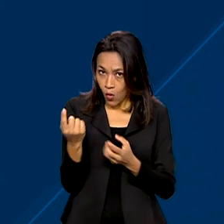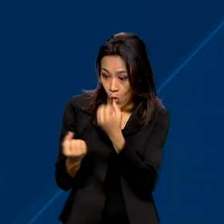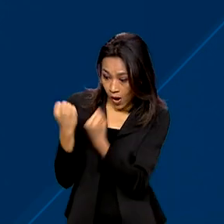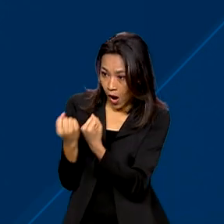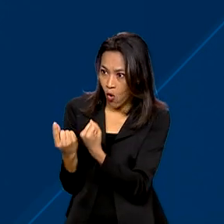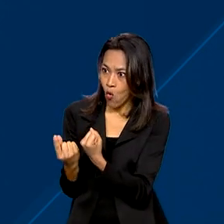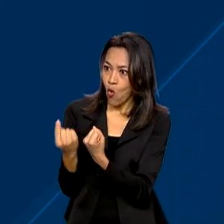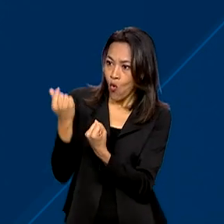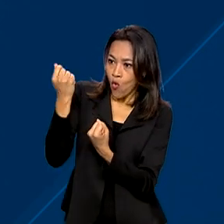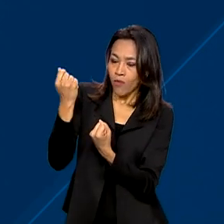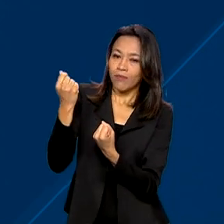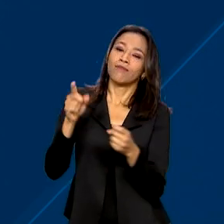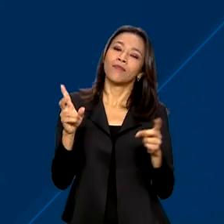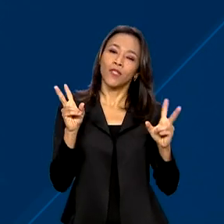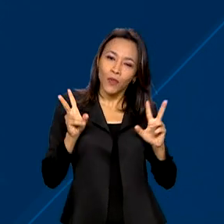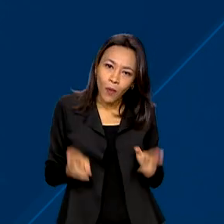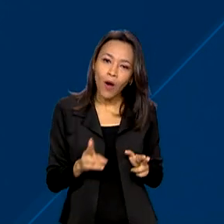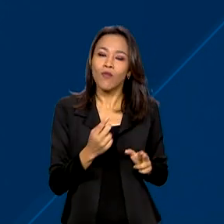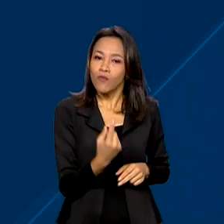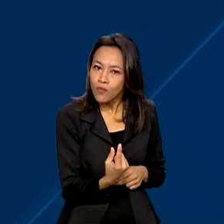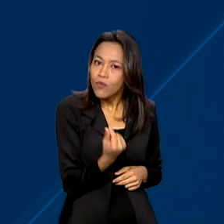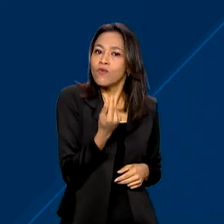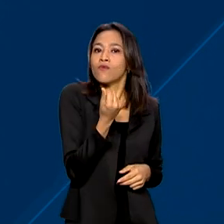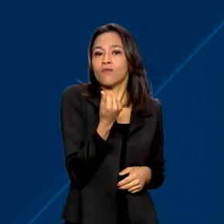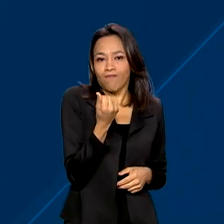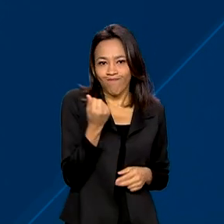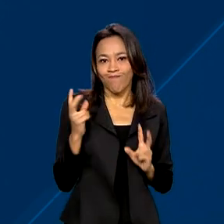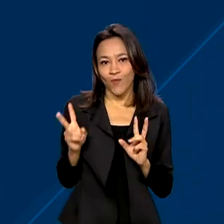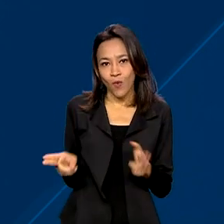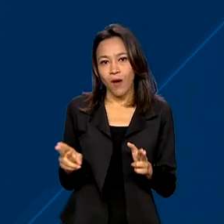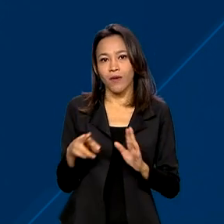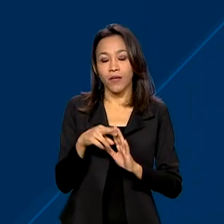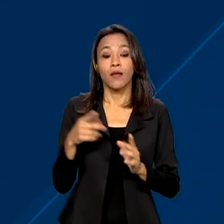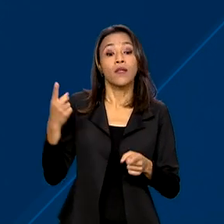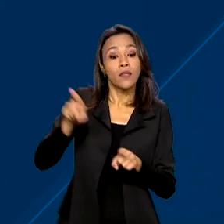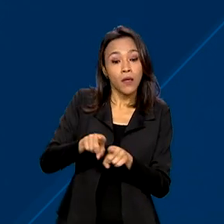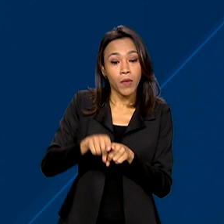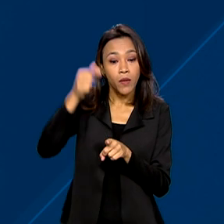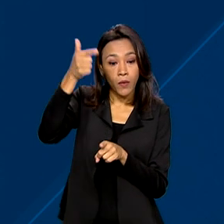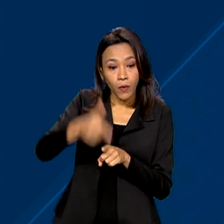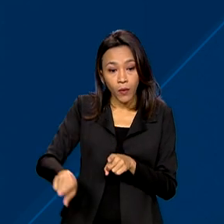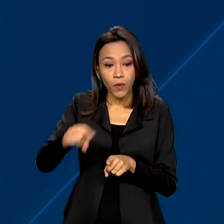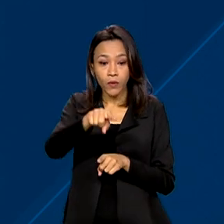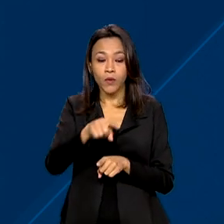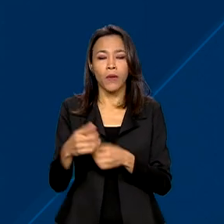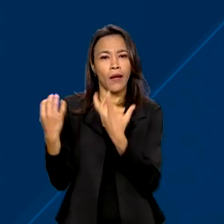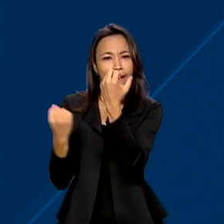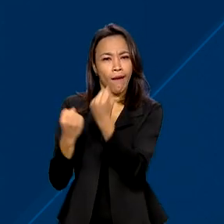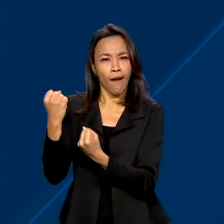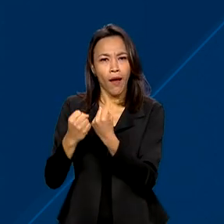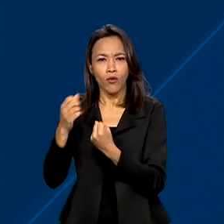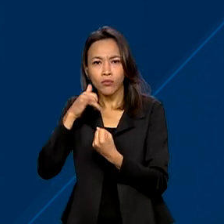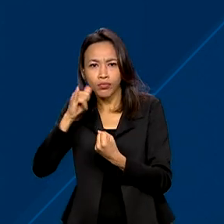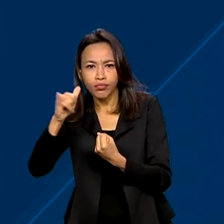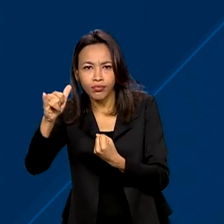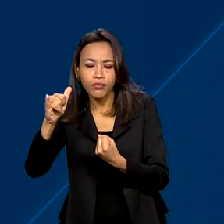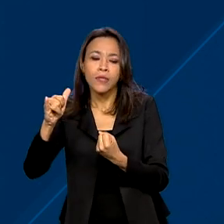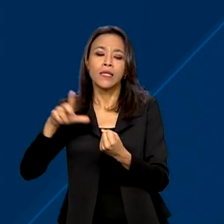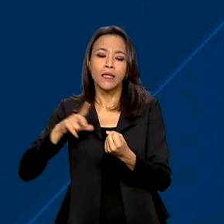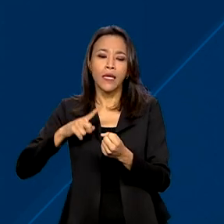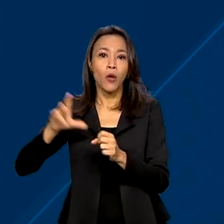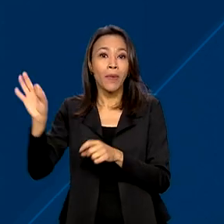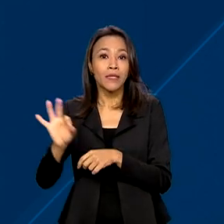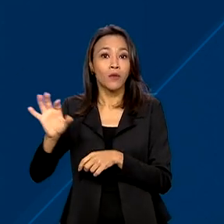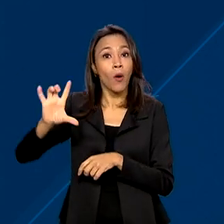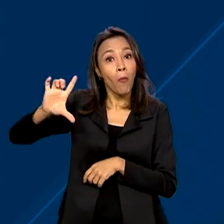o valor do veículo maior será alíquota o critério ambiental também passa a contar carros elétricos devem ter um